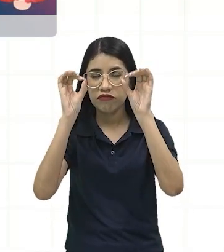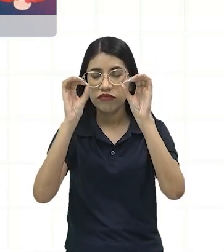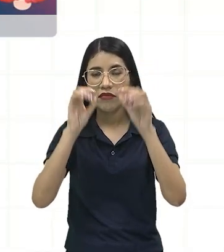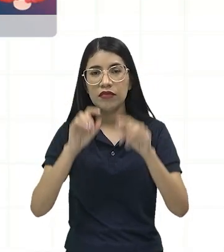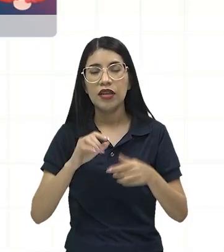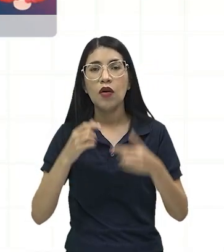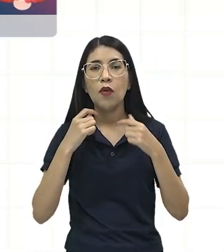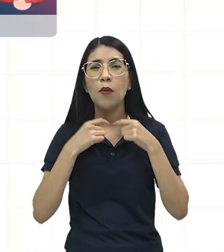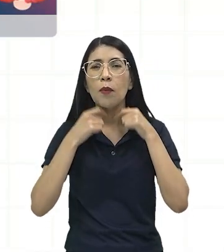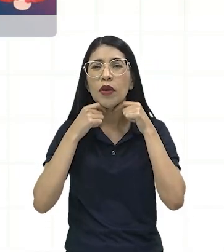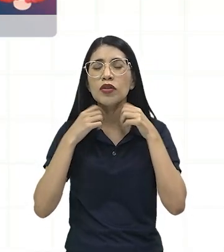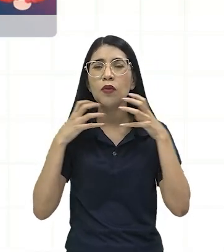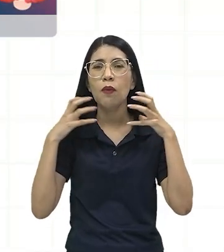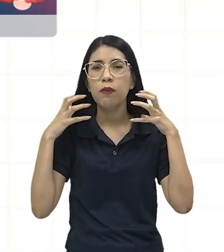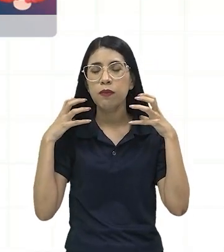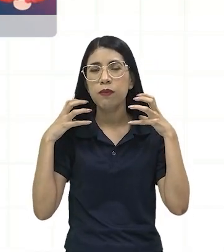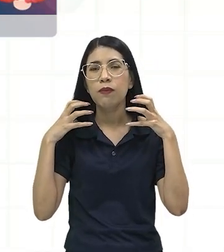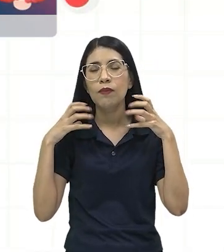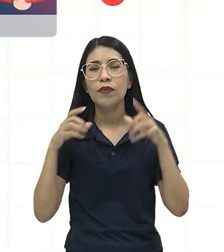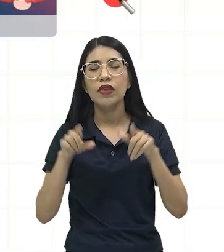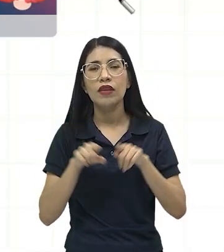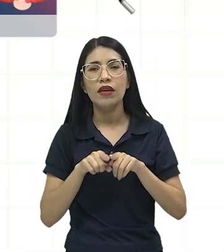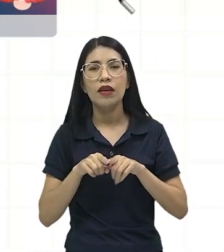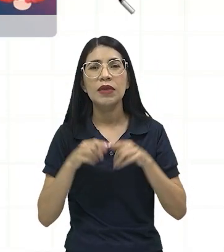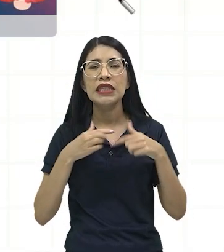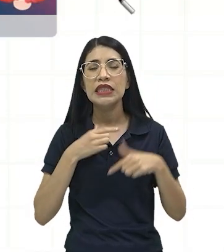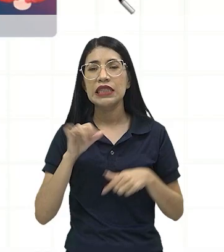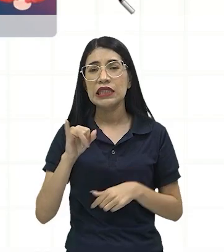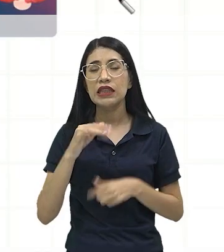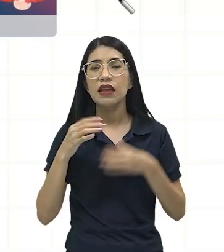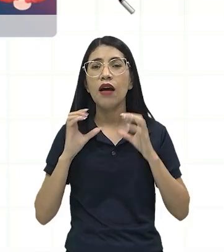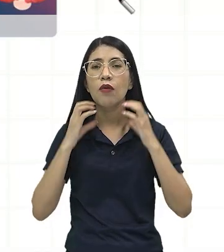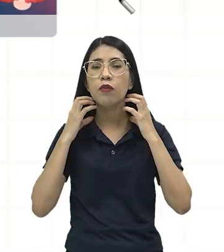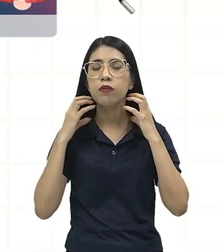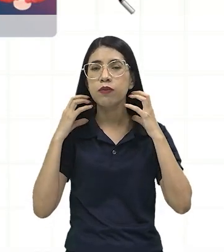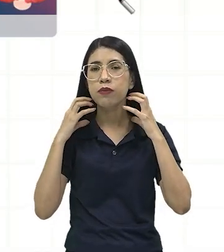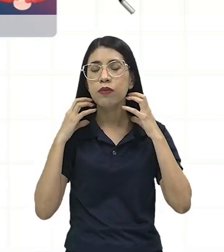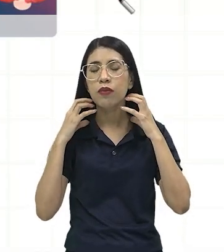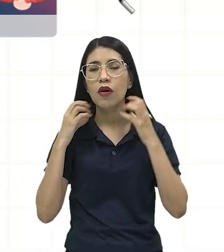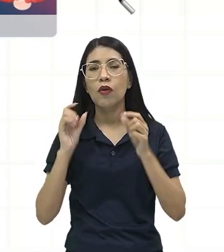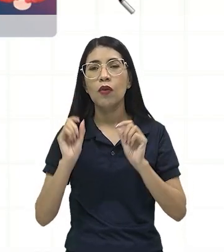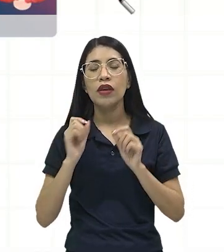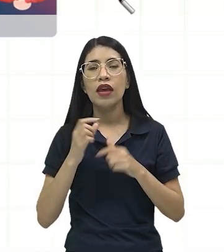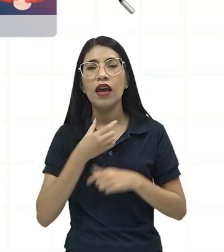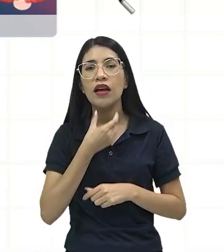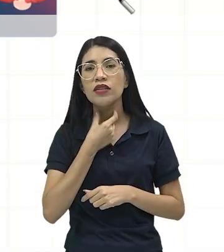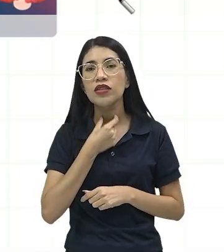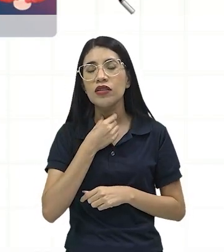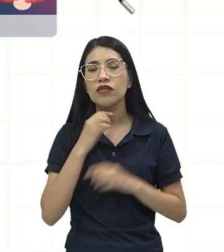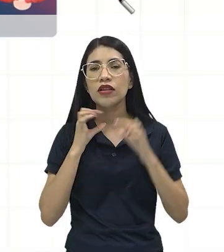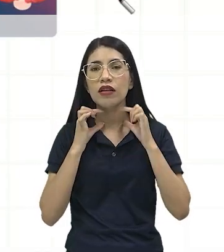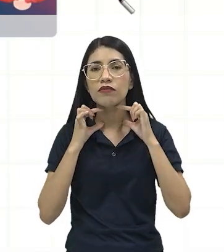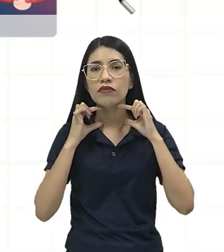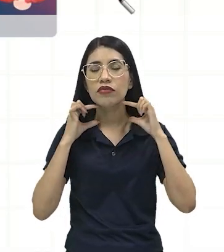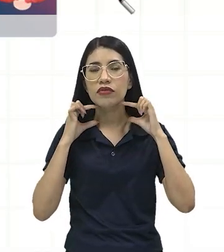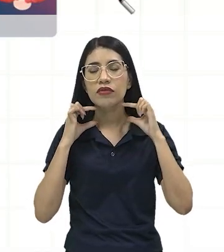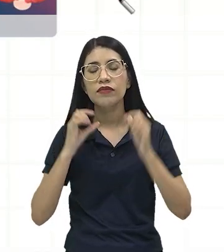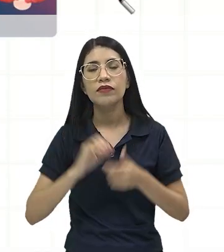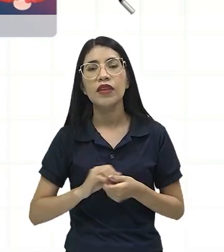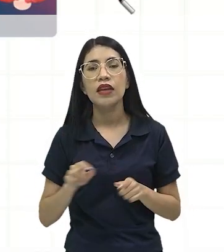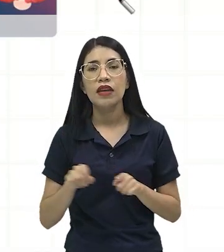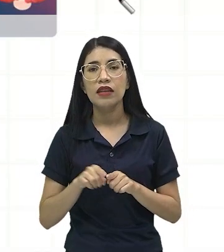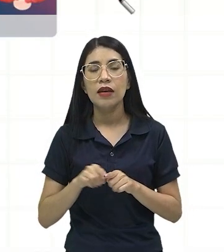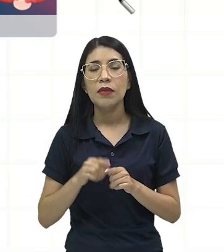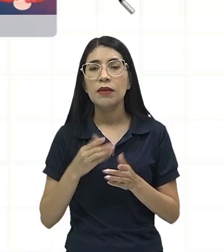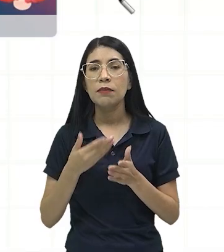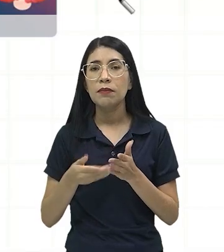inchado. Esse pescoço está inchado porque a tireoide ela fica aumentada. E também é uma perda de peso